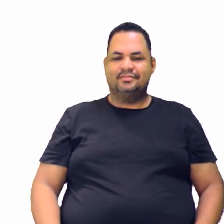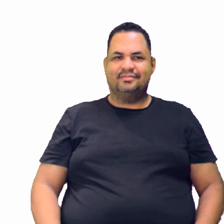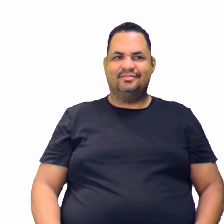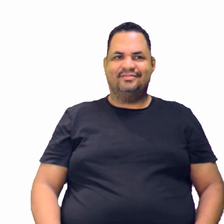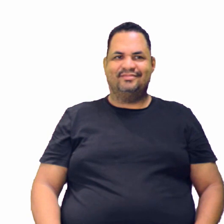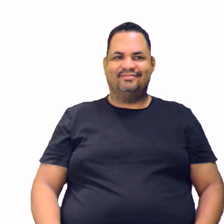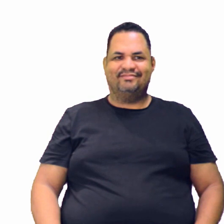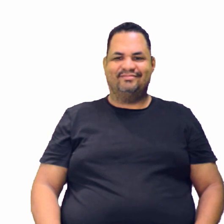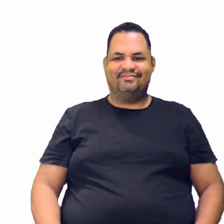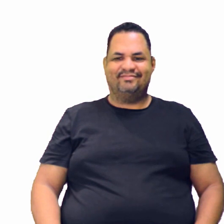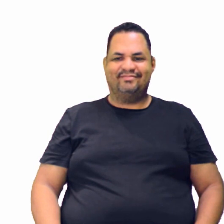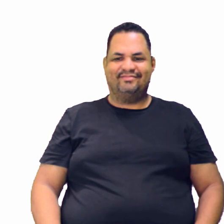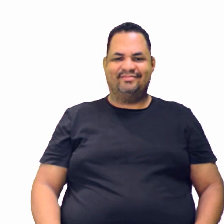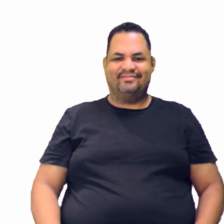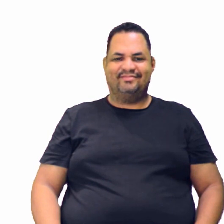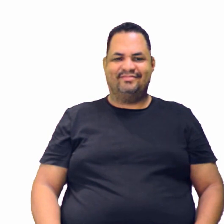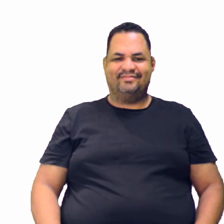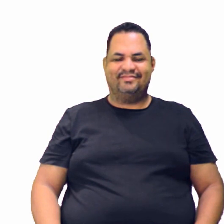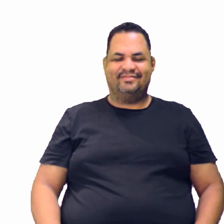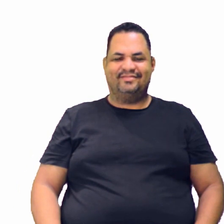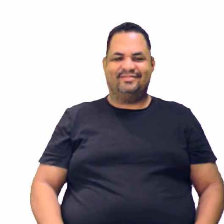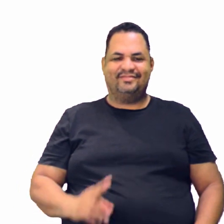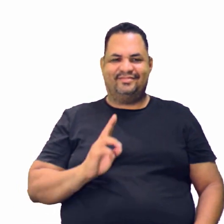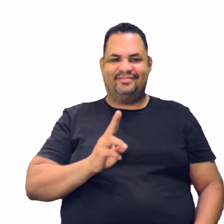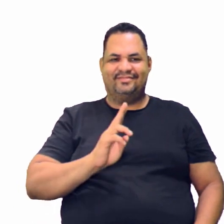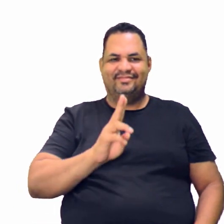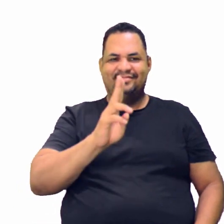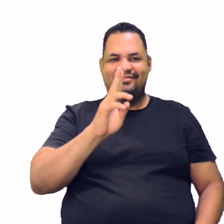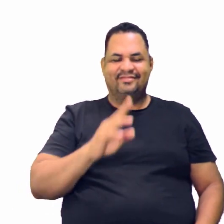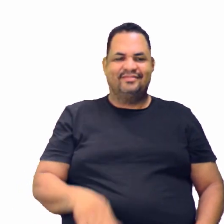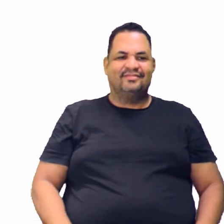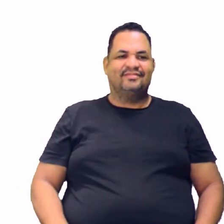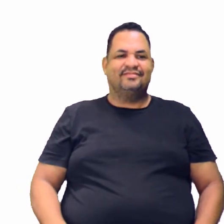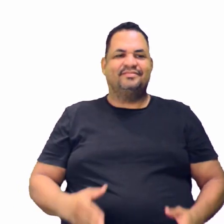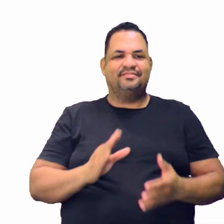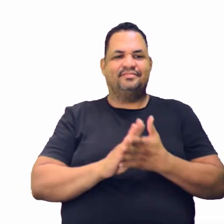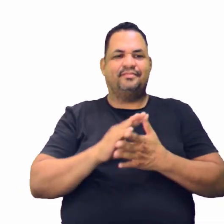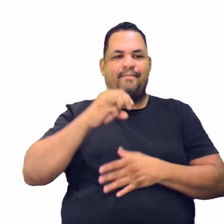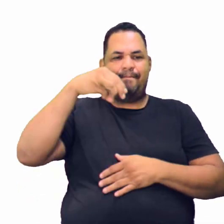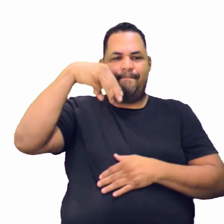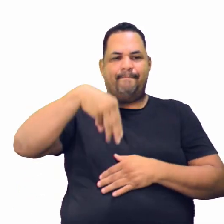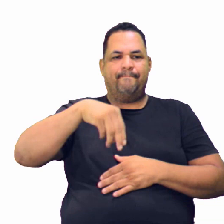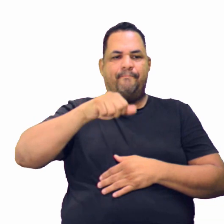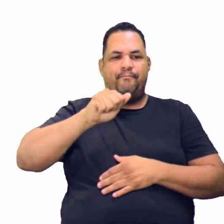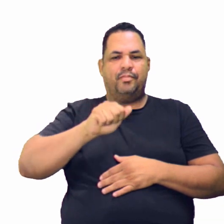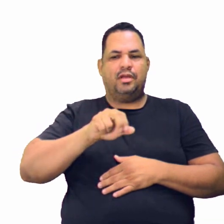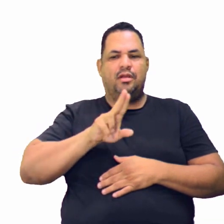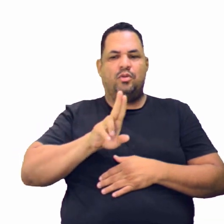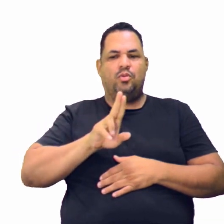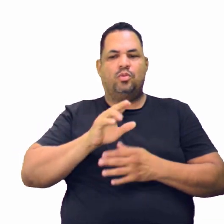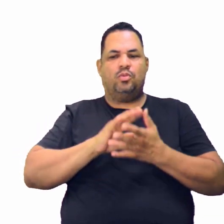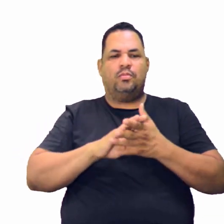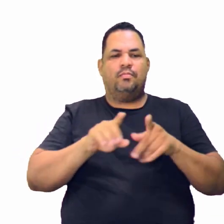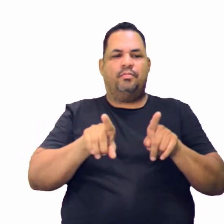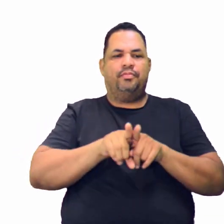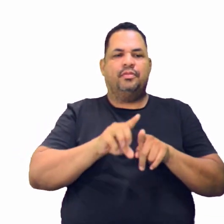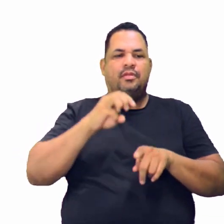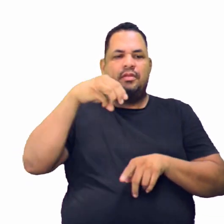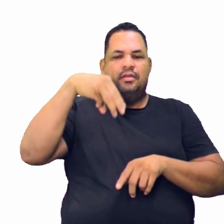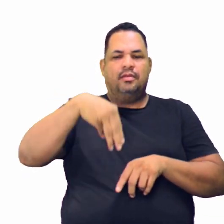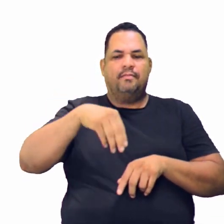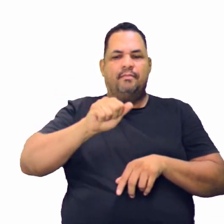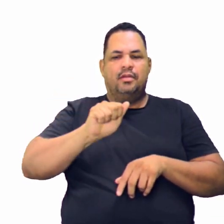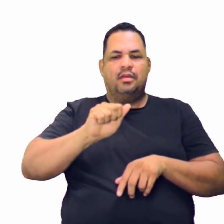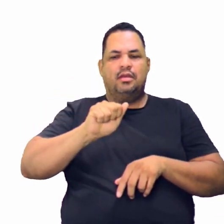Então, amadinho, vamos dar sequência. Ó, mal com L, mal com U. Já sabe que